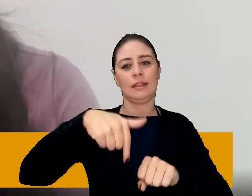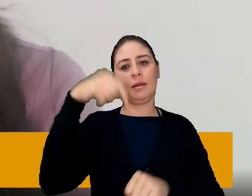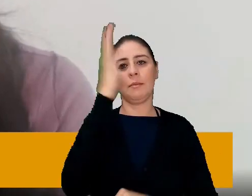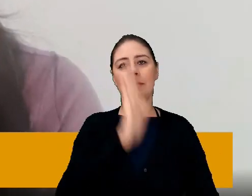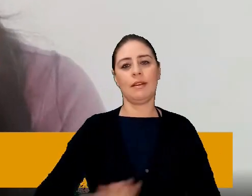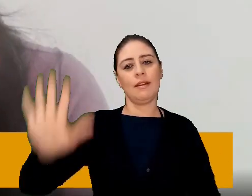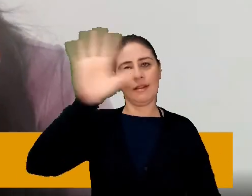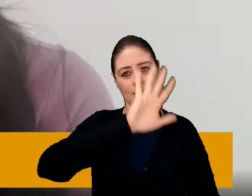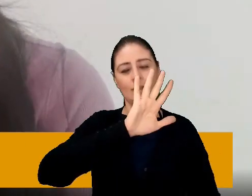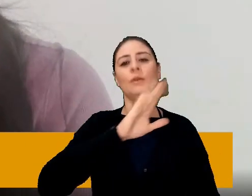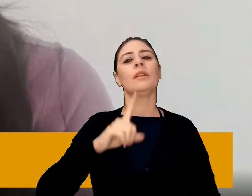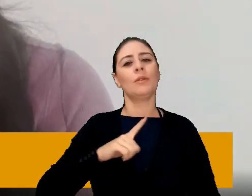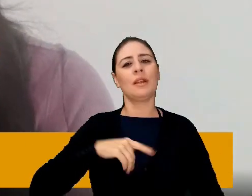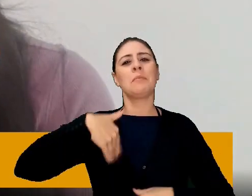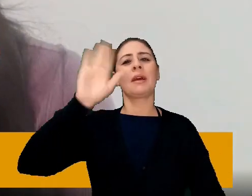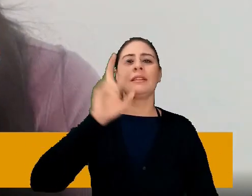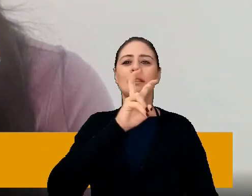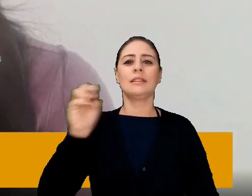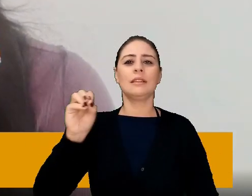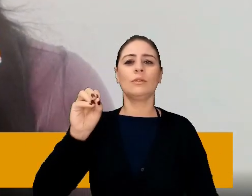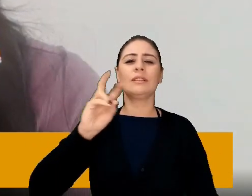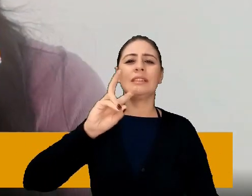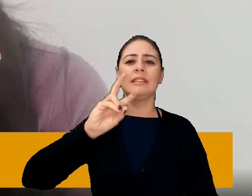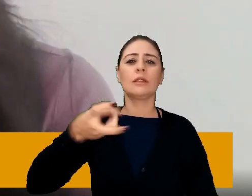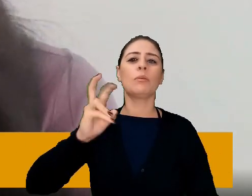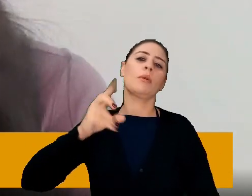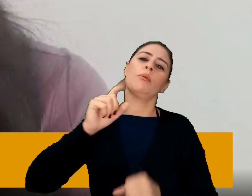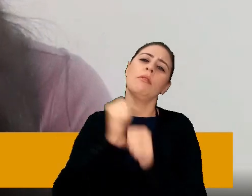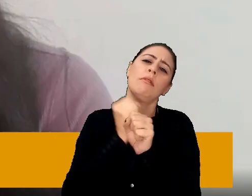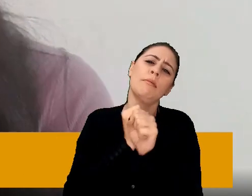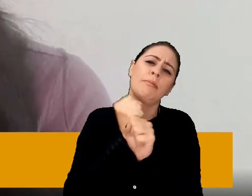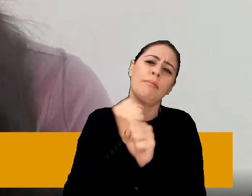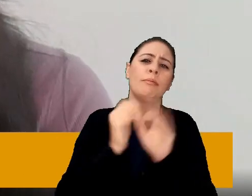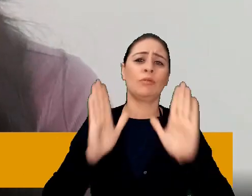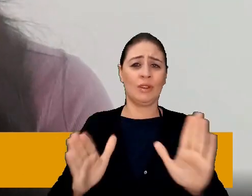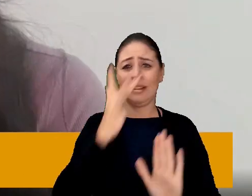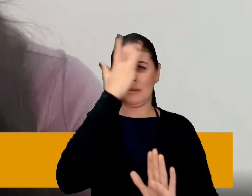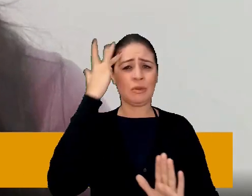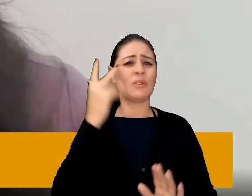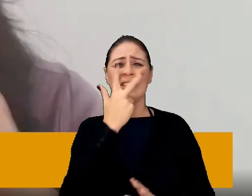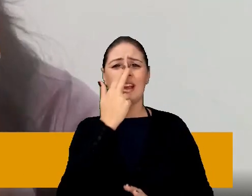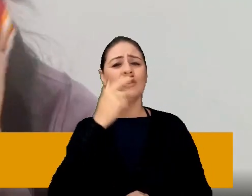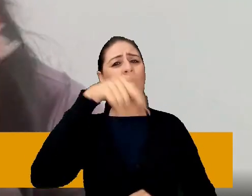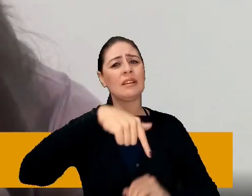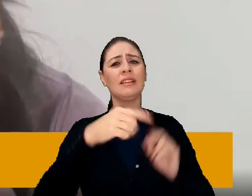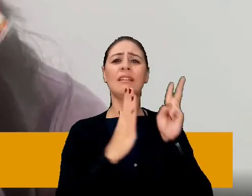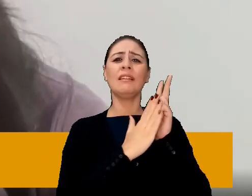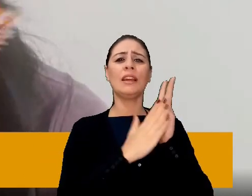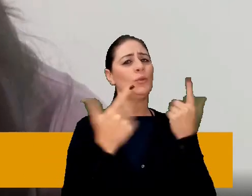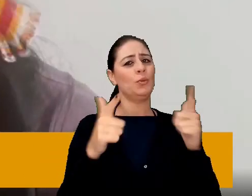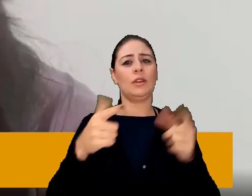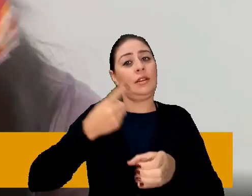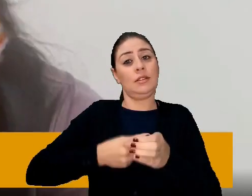aqui, né? Então, as pessoas pensam que não existe indígena, esse contexto urbano, porque